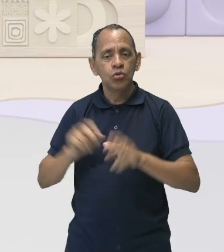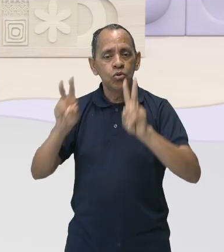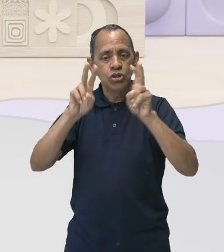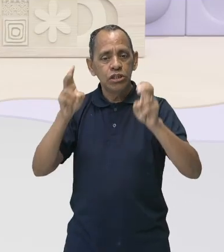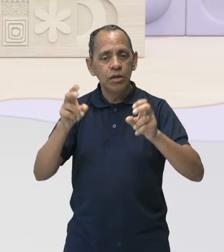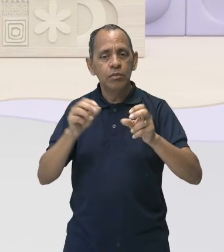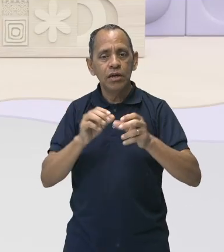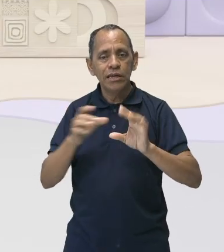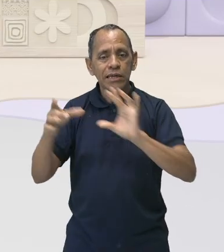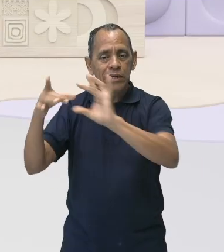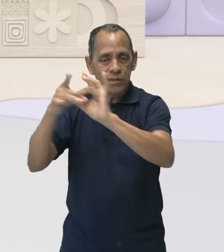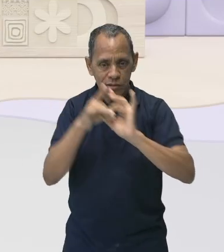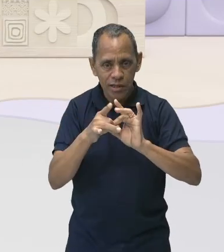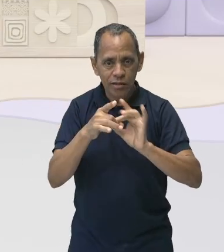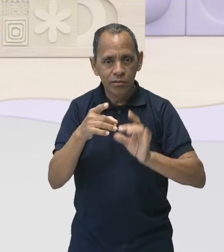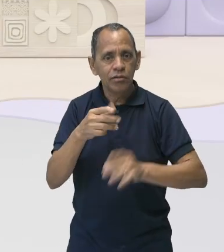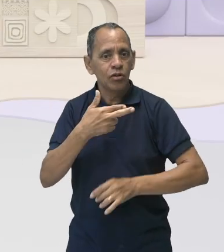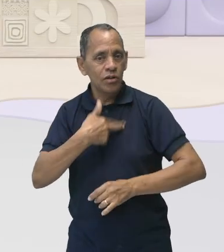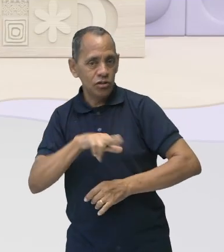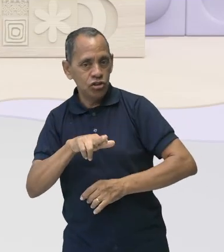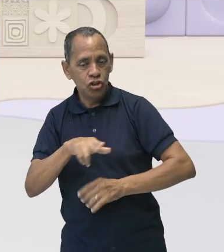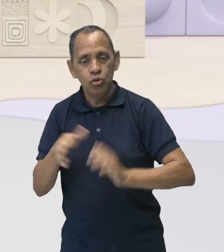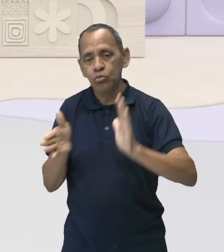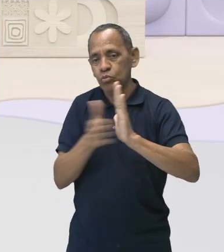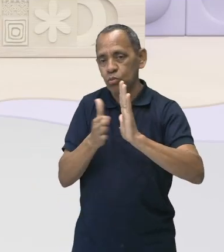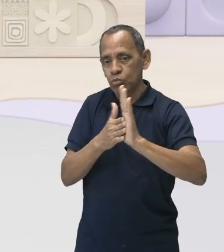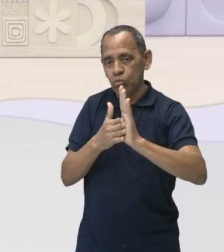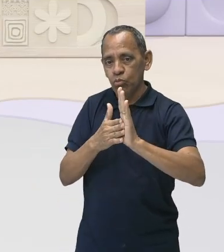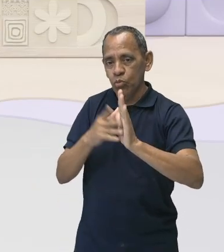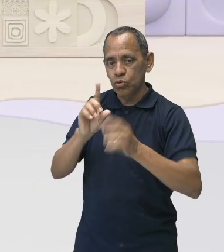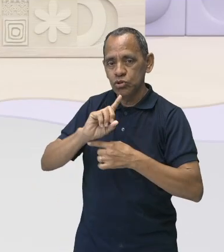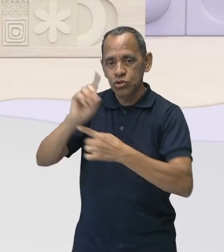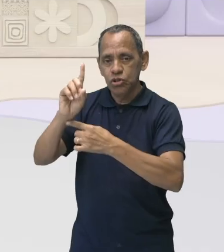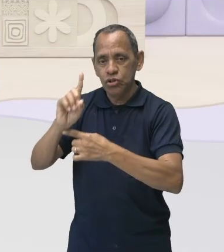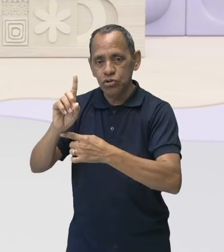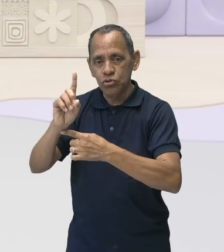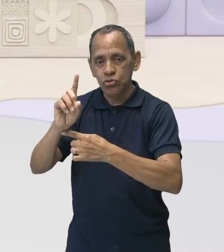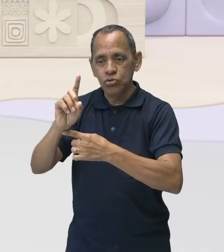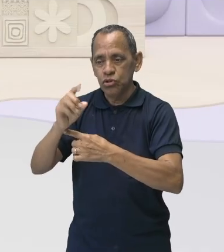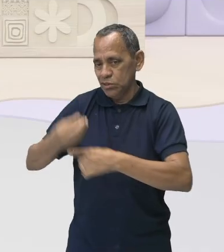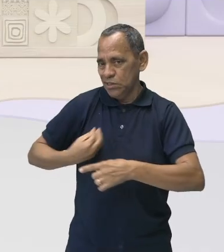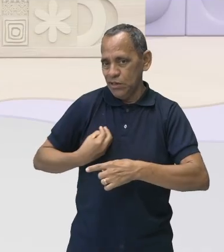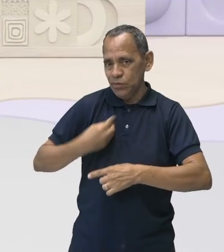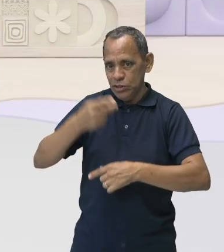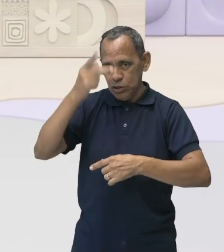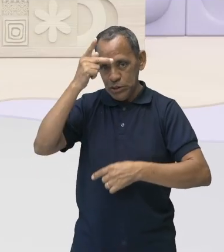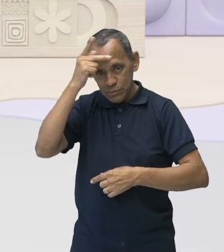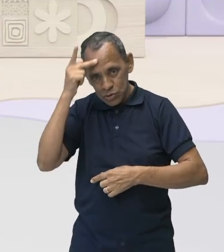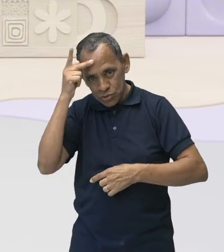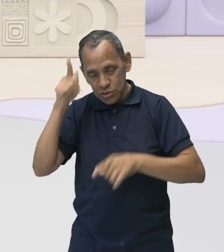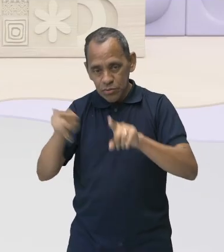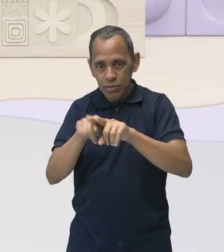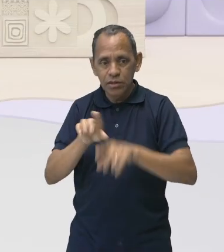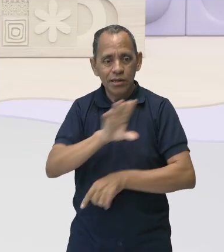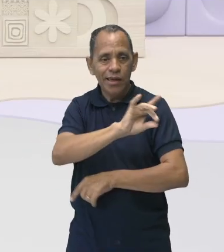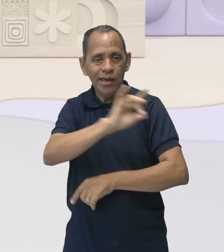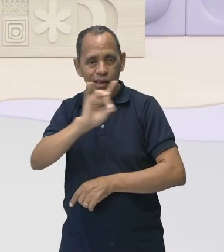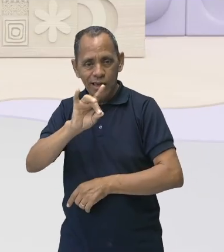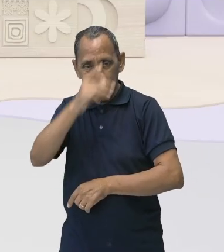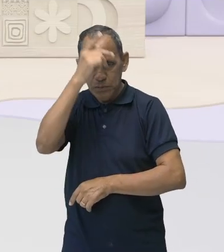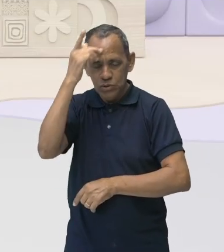é um projeto de um propósito divino, sentido espiritual que cada vida